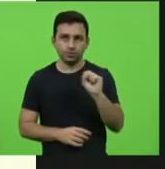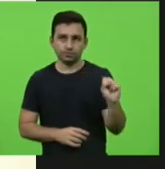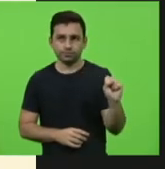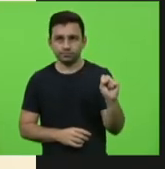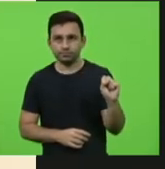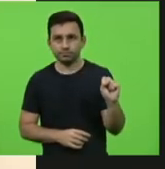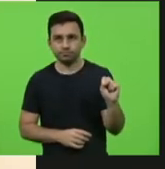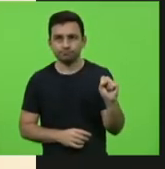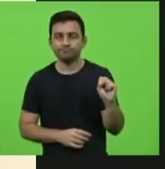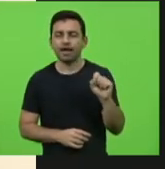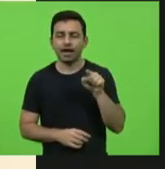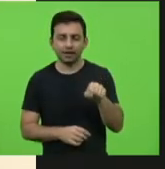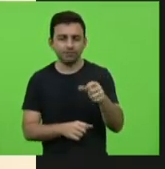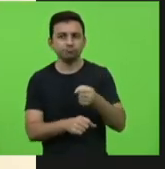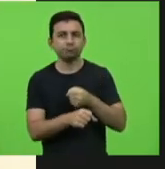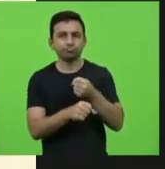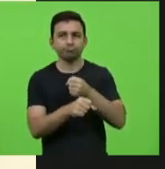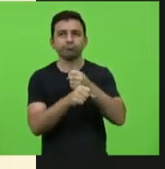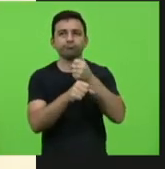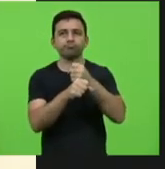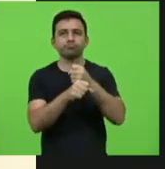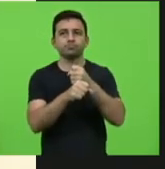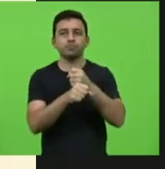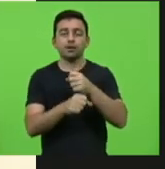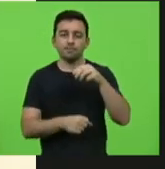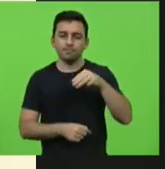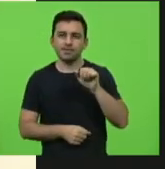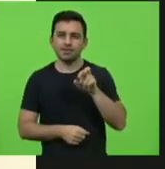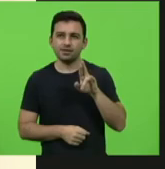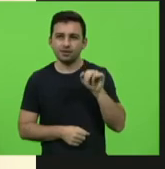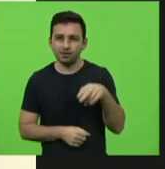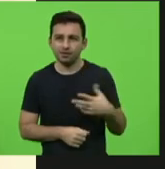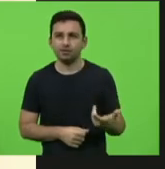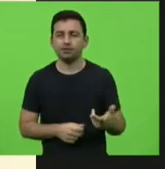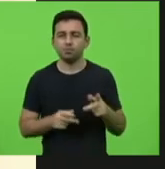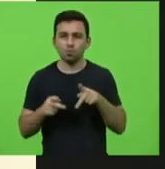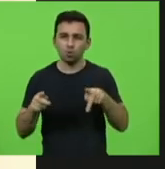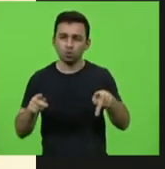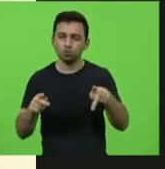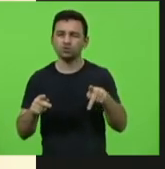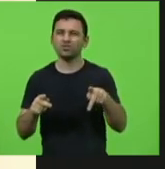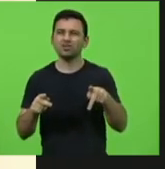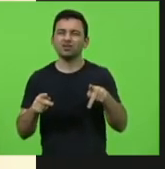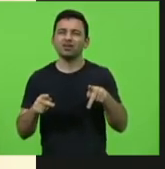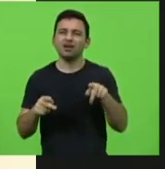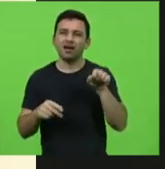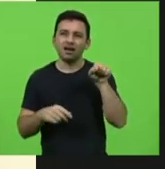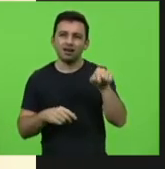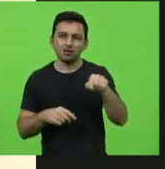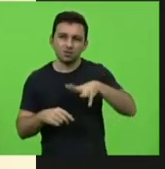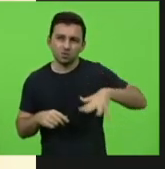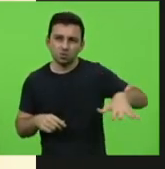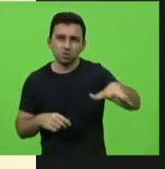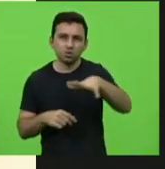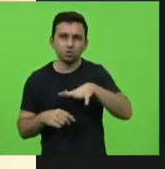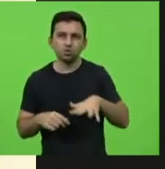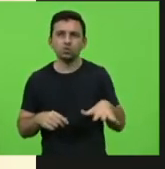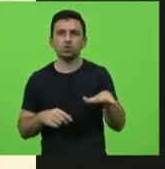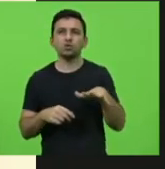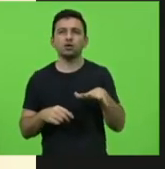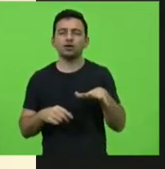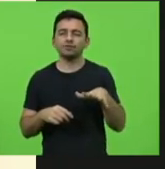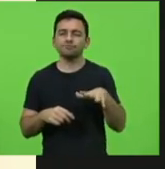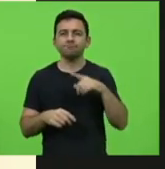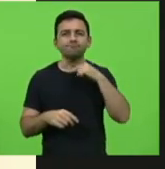é uma obra que Mirim Doce, Pouso Redondo, Taió, a região do Alto Vale, não suportava